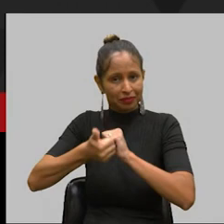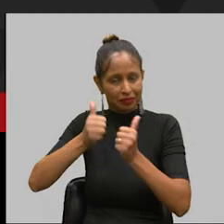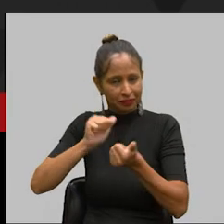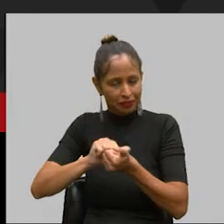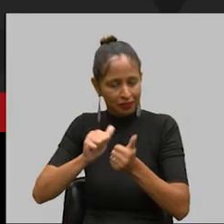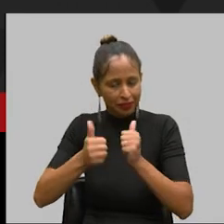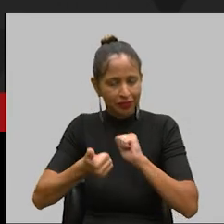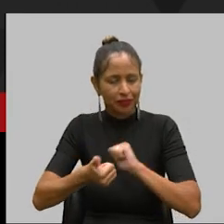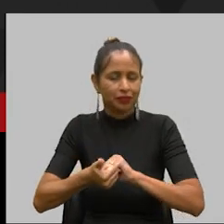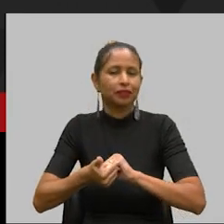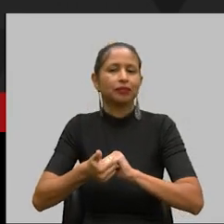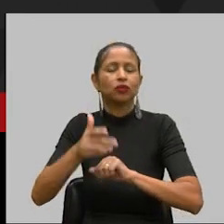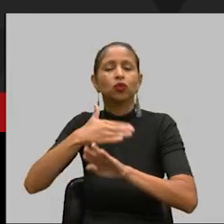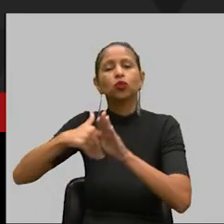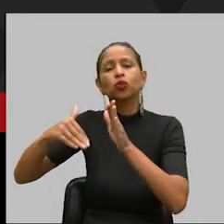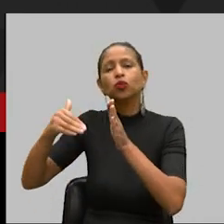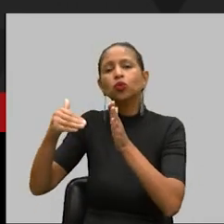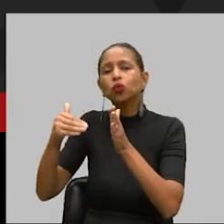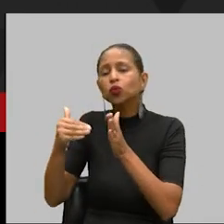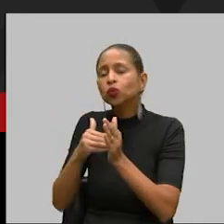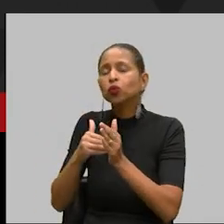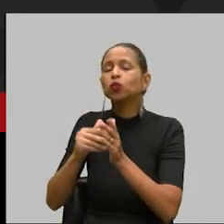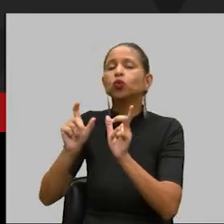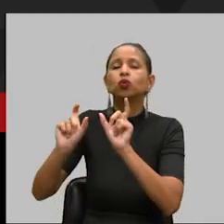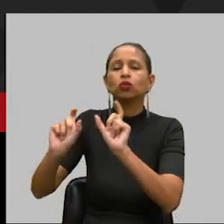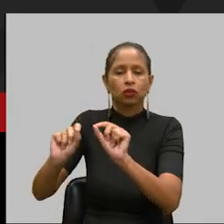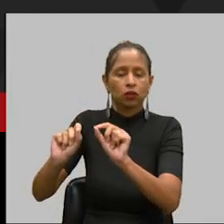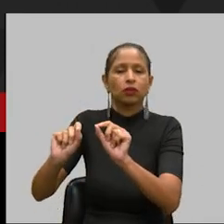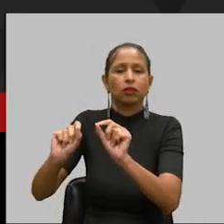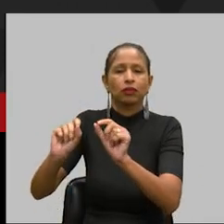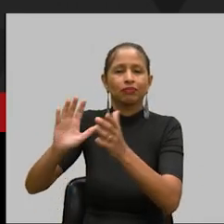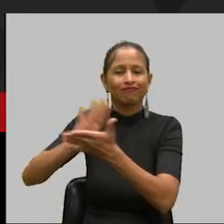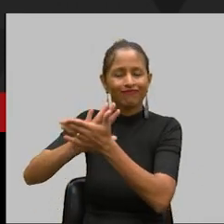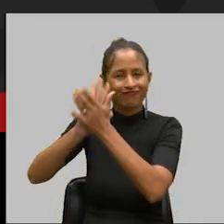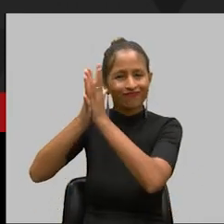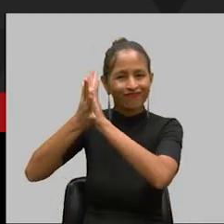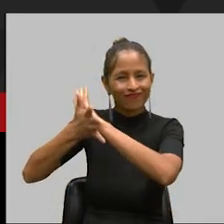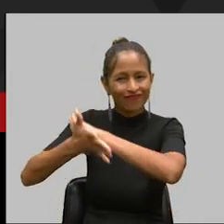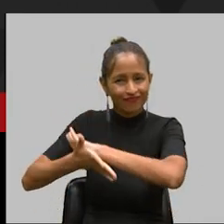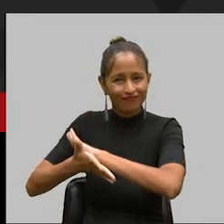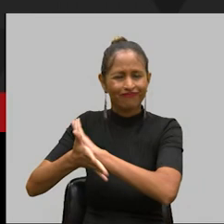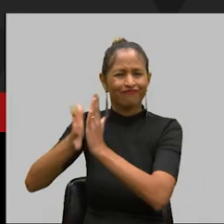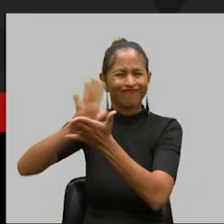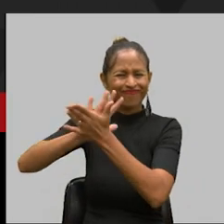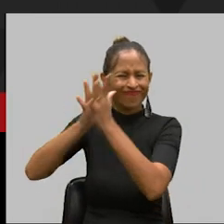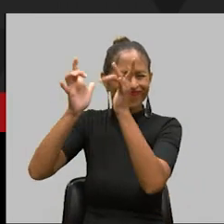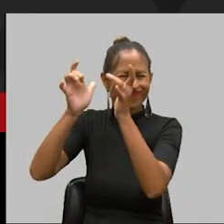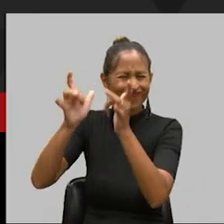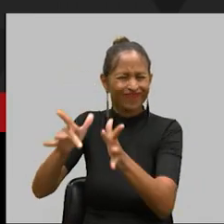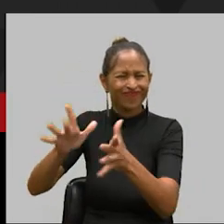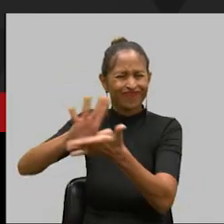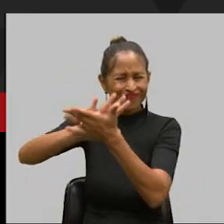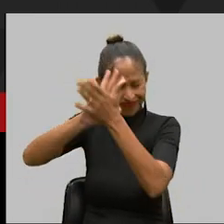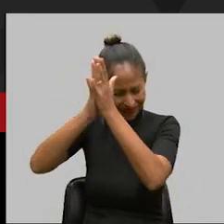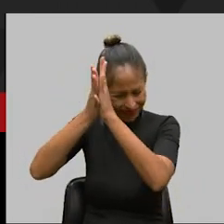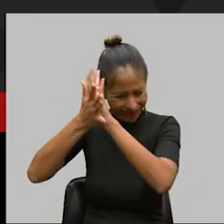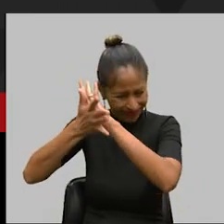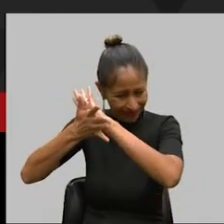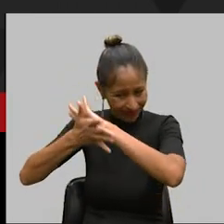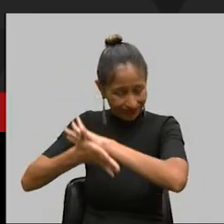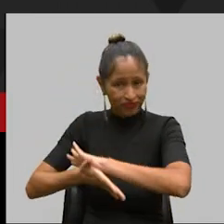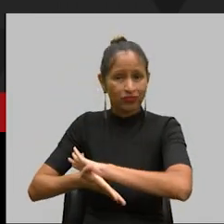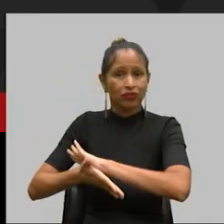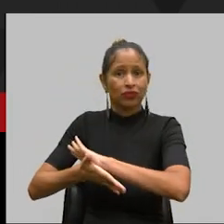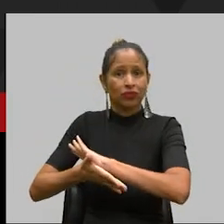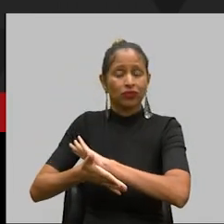edificando tudo aquilo que foi eh destruído danificado assolado eh